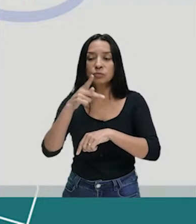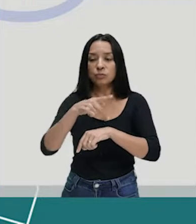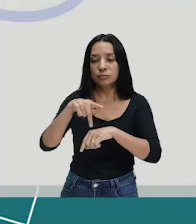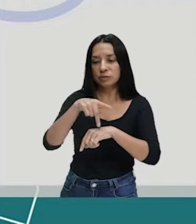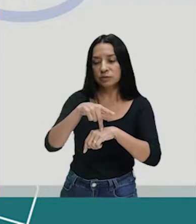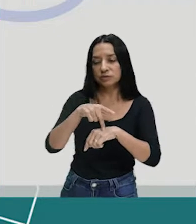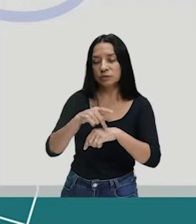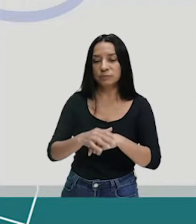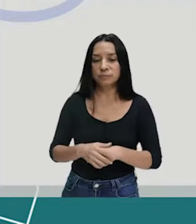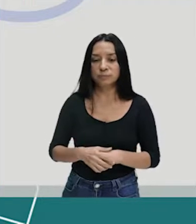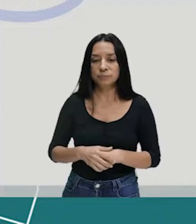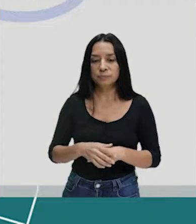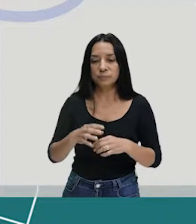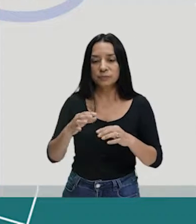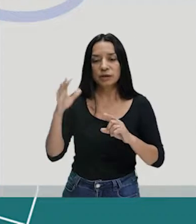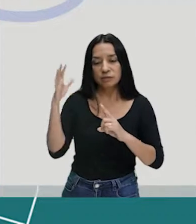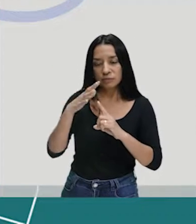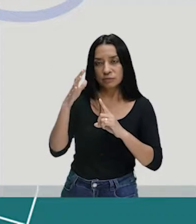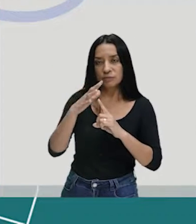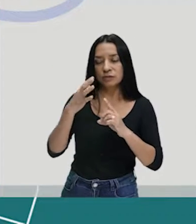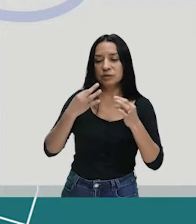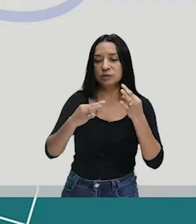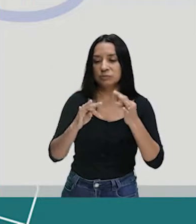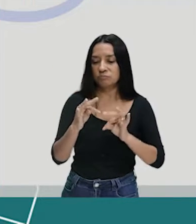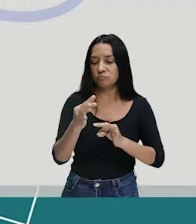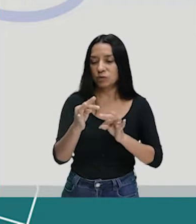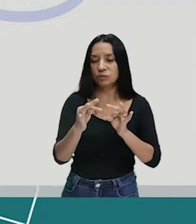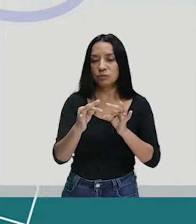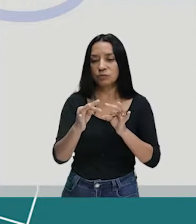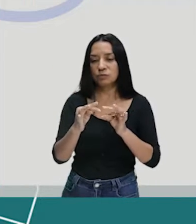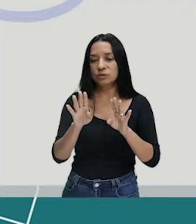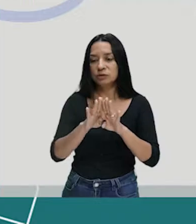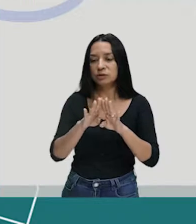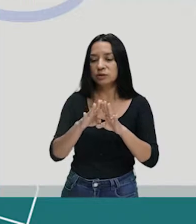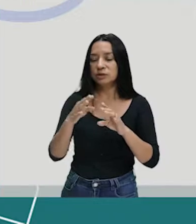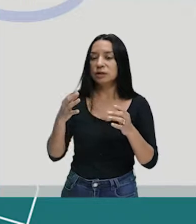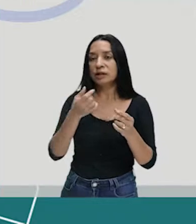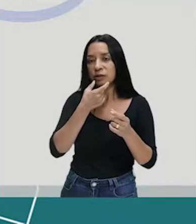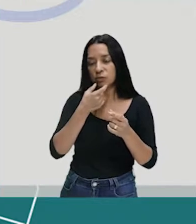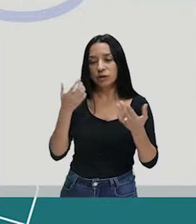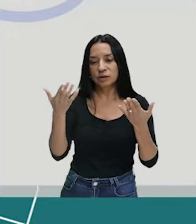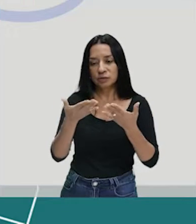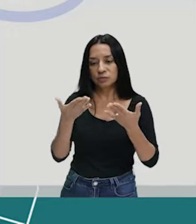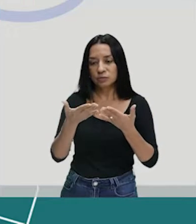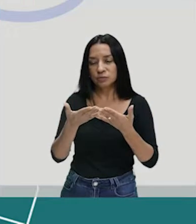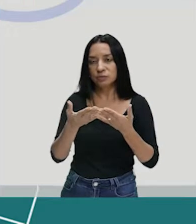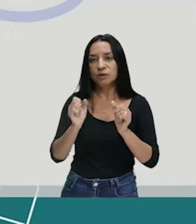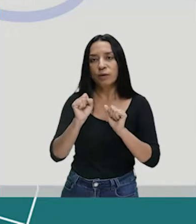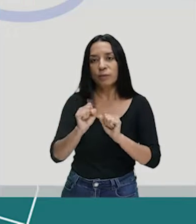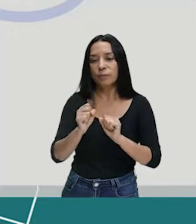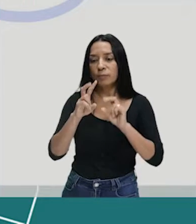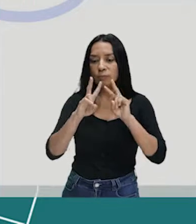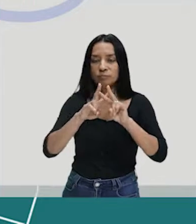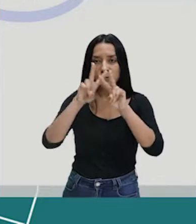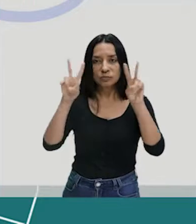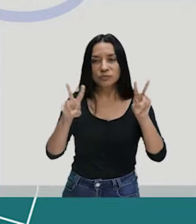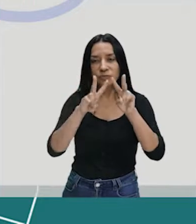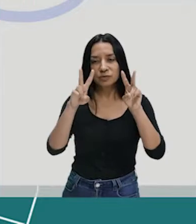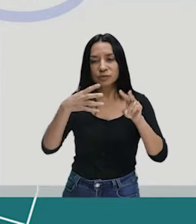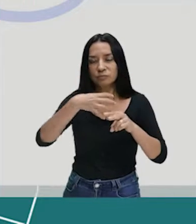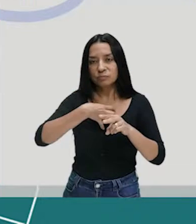influência da tecnologia da internet no inglês moderno claramente pode ser vista e até sentida